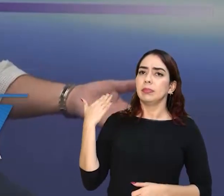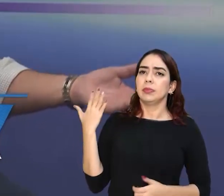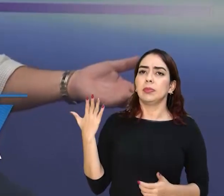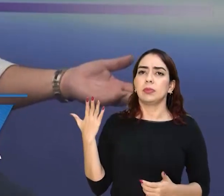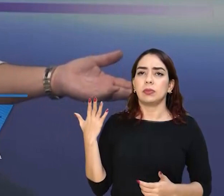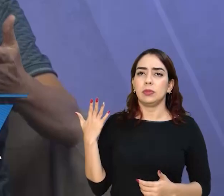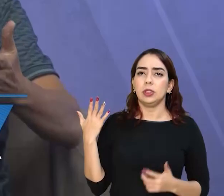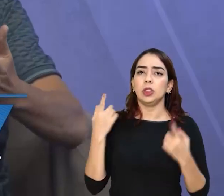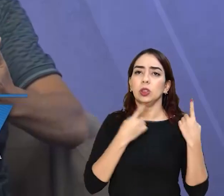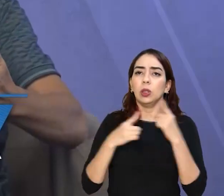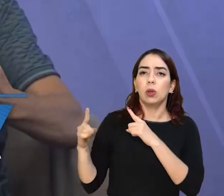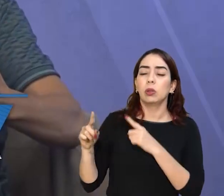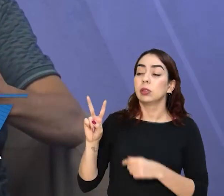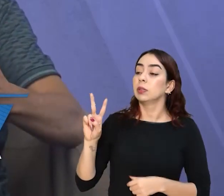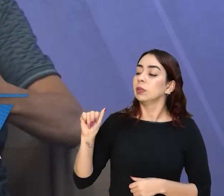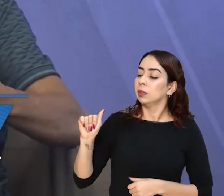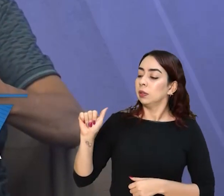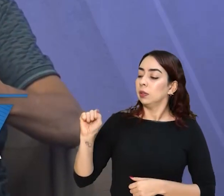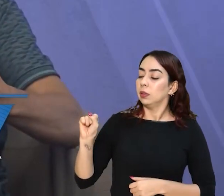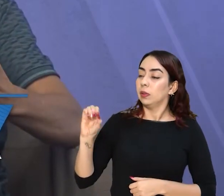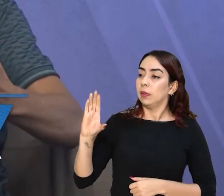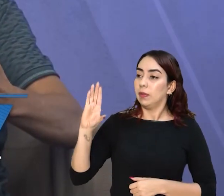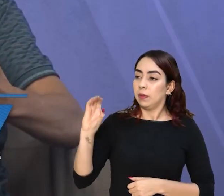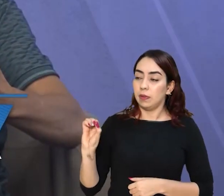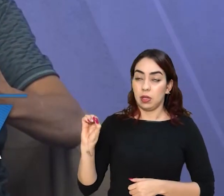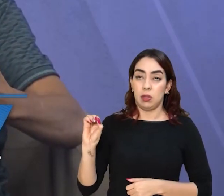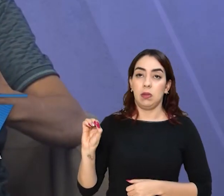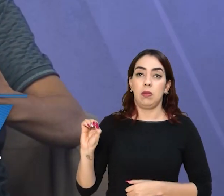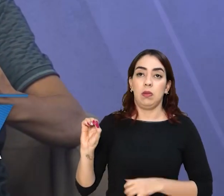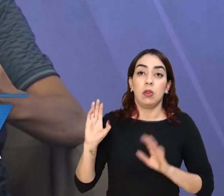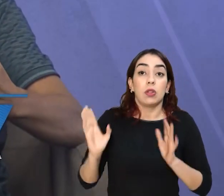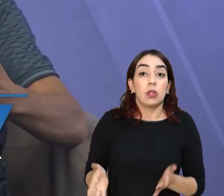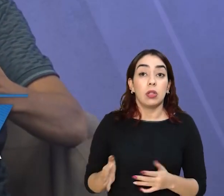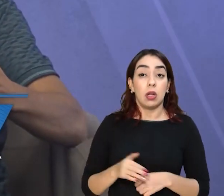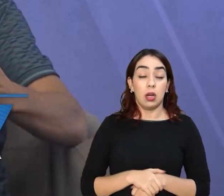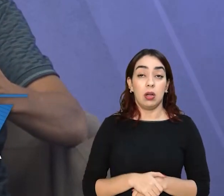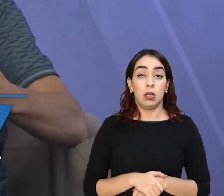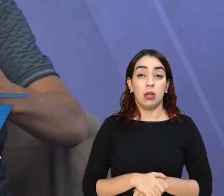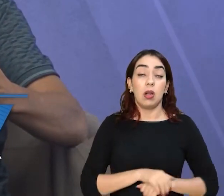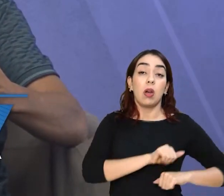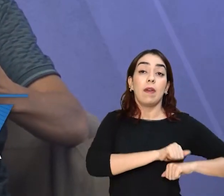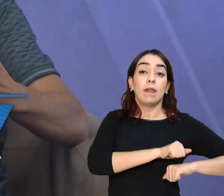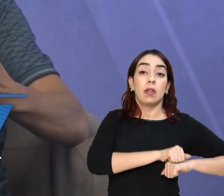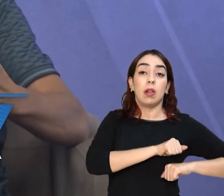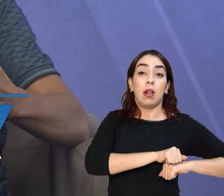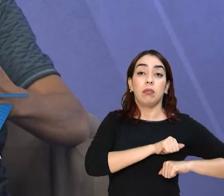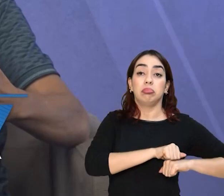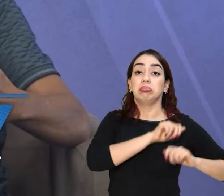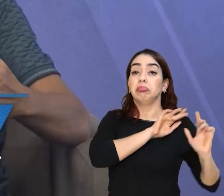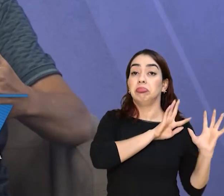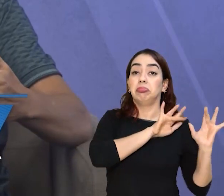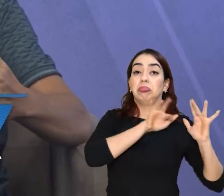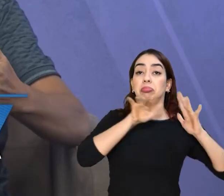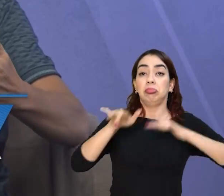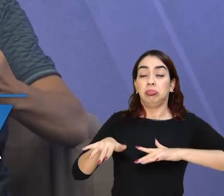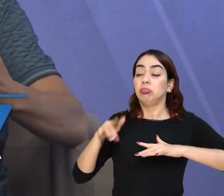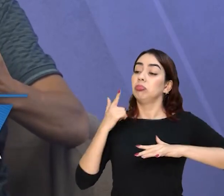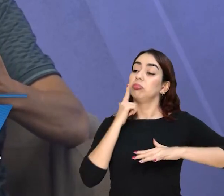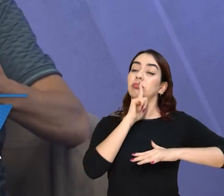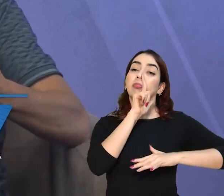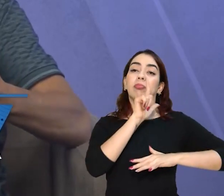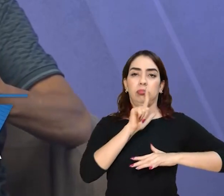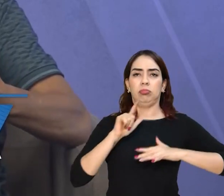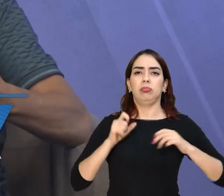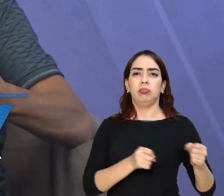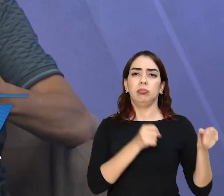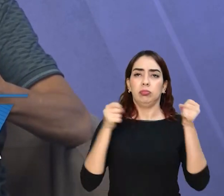ia chegar lá. Vários jogos que o Fortaleza domina o jogo todo. Contra o Vasco até que chutou mais a gol. Mas